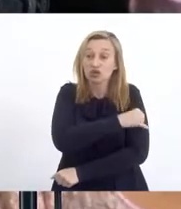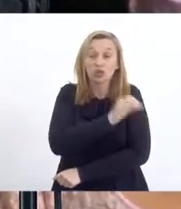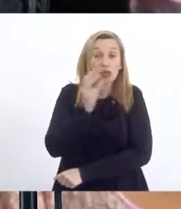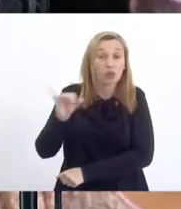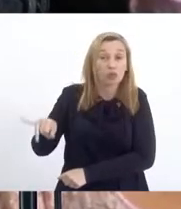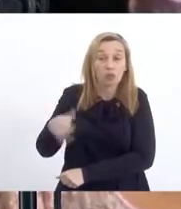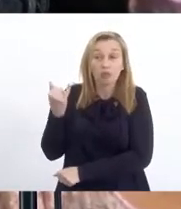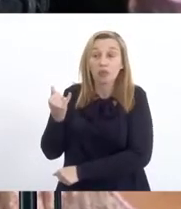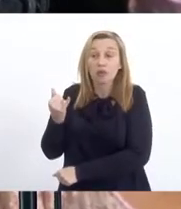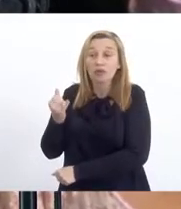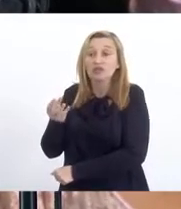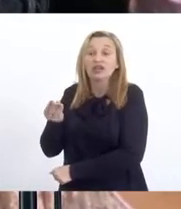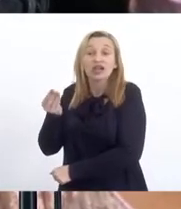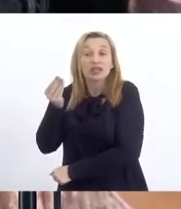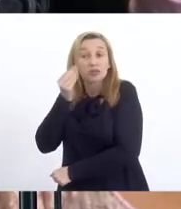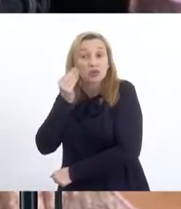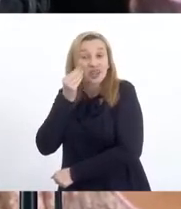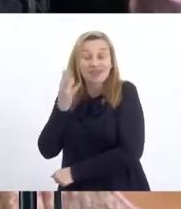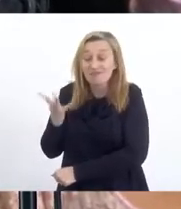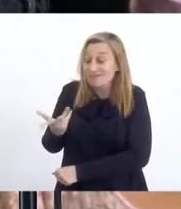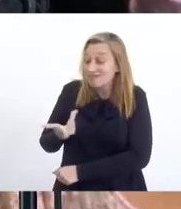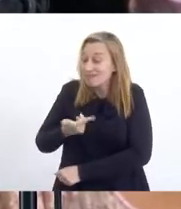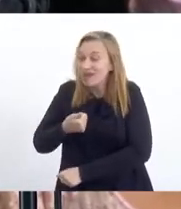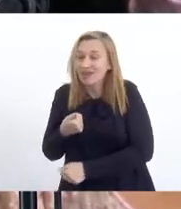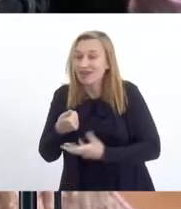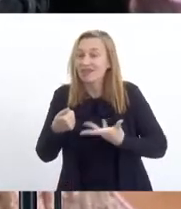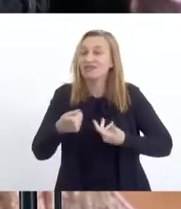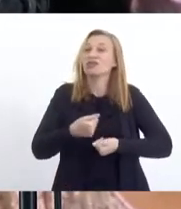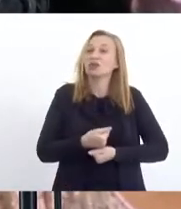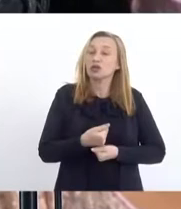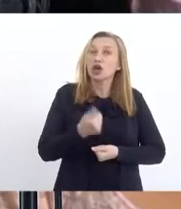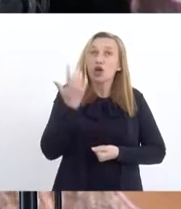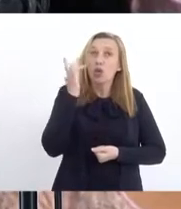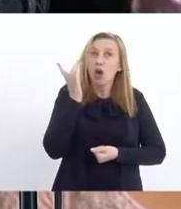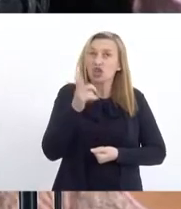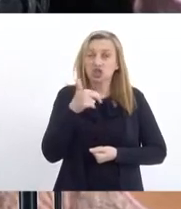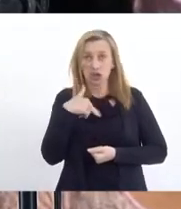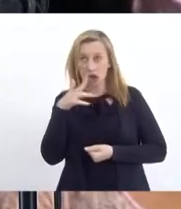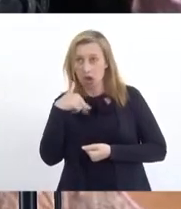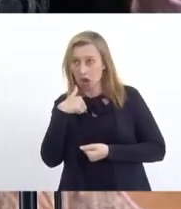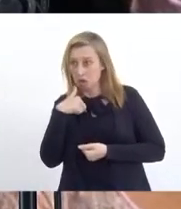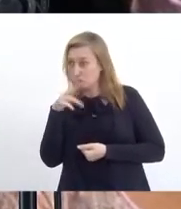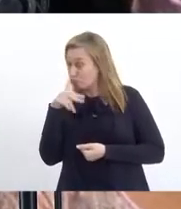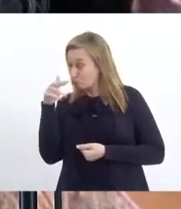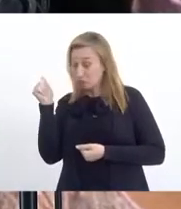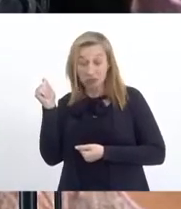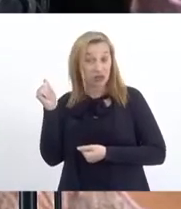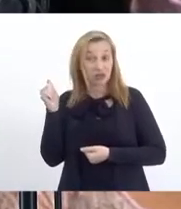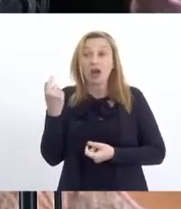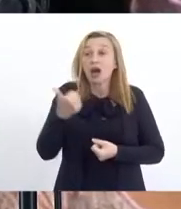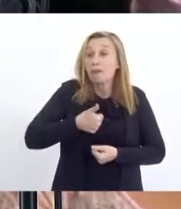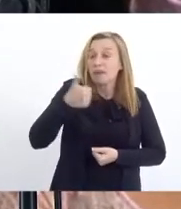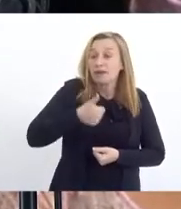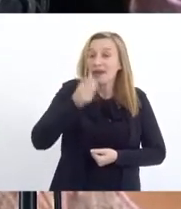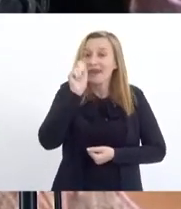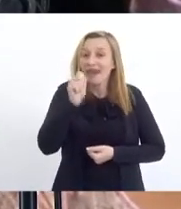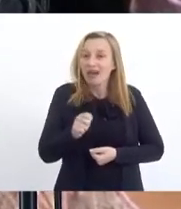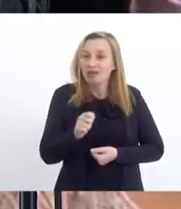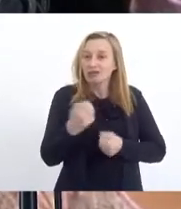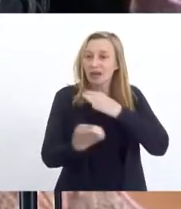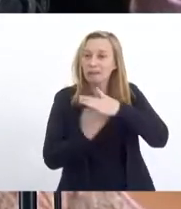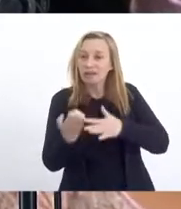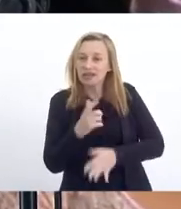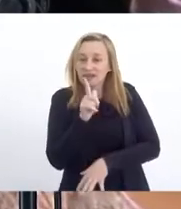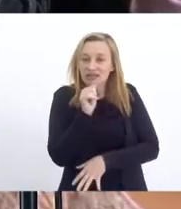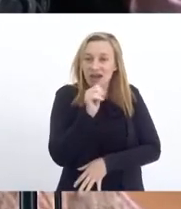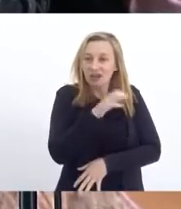oportunidade extraordinária, que eu acho que eu nunca vi. Primeiro, pelo leilão da SEDAI,